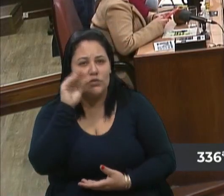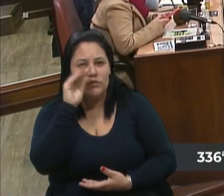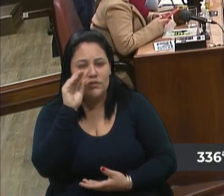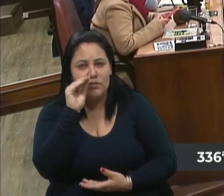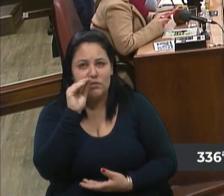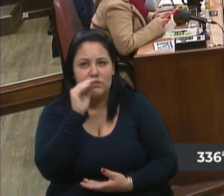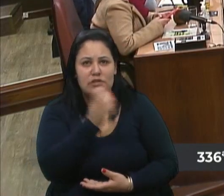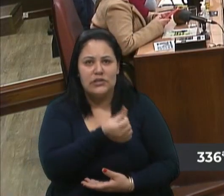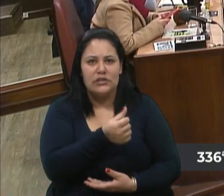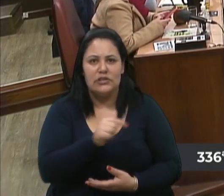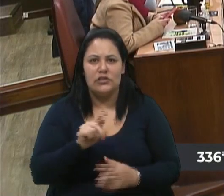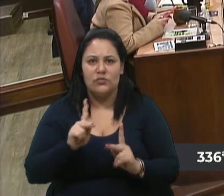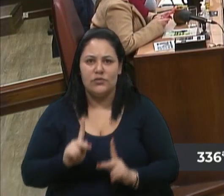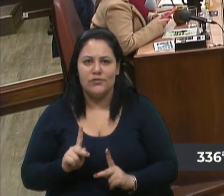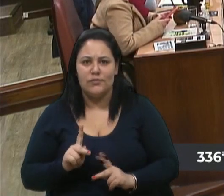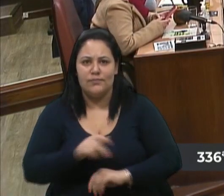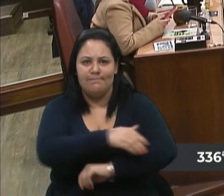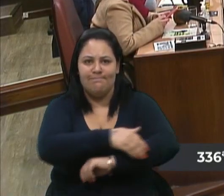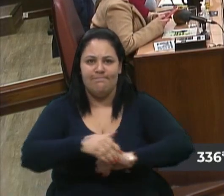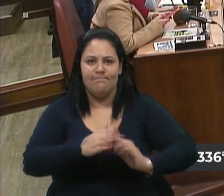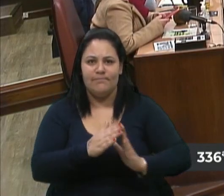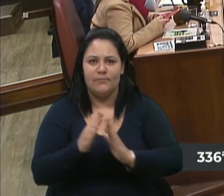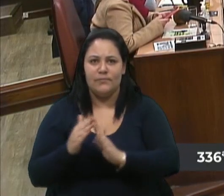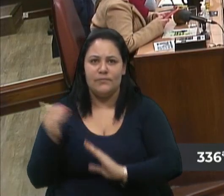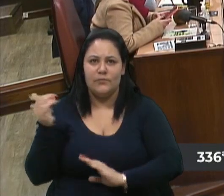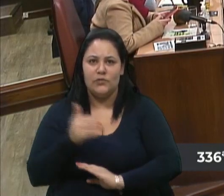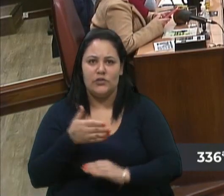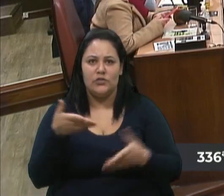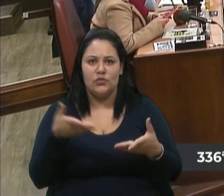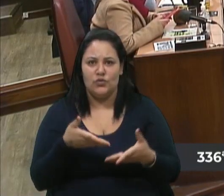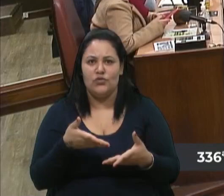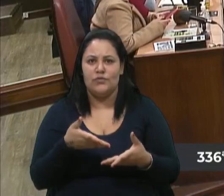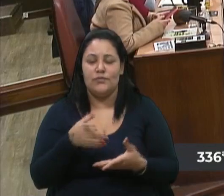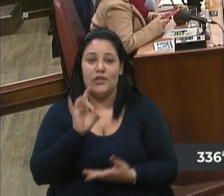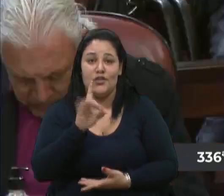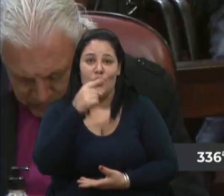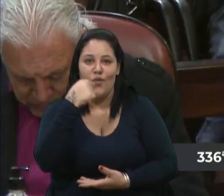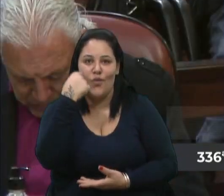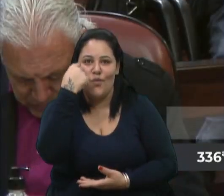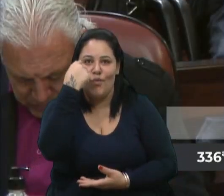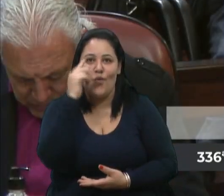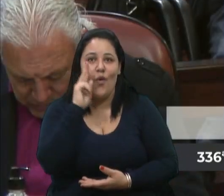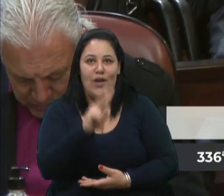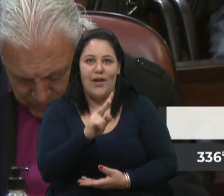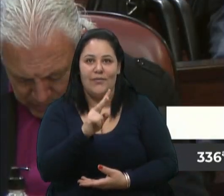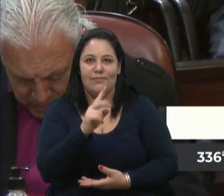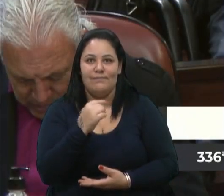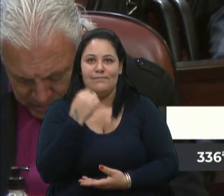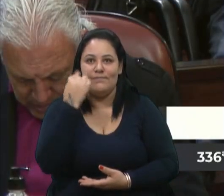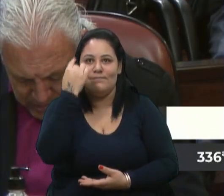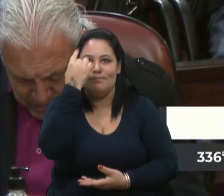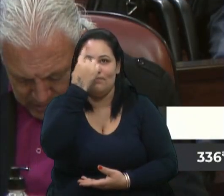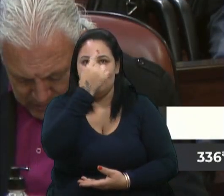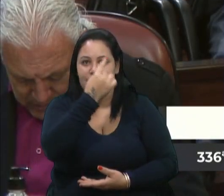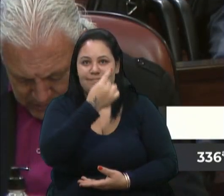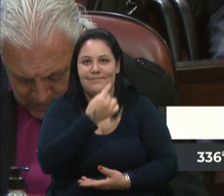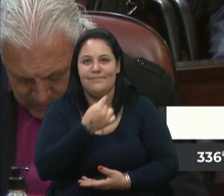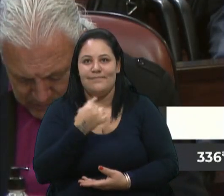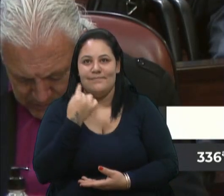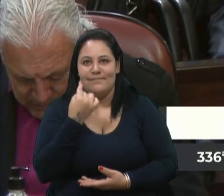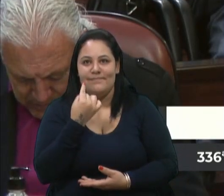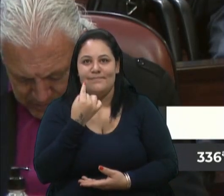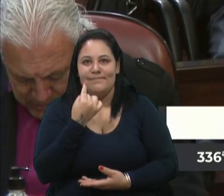7 pessoas em situação de rua que vieram aqui hoje, é só olhar o semblante dessas pessoas, né,